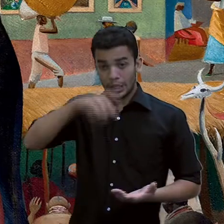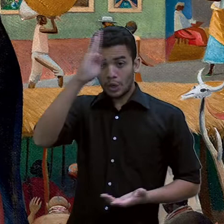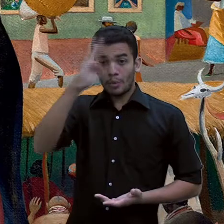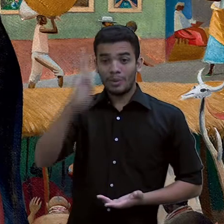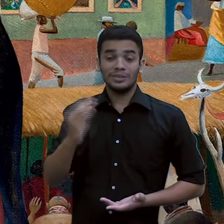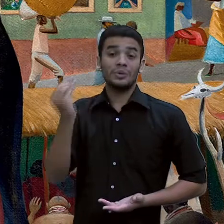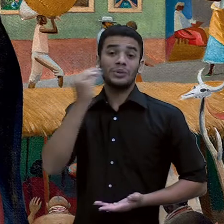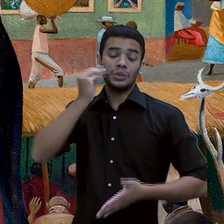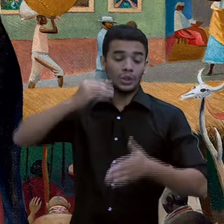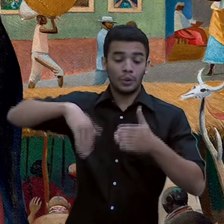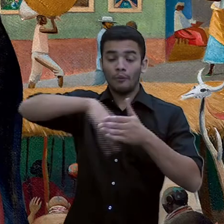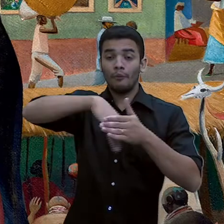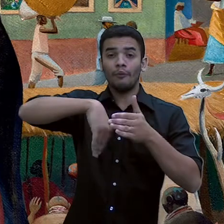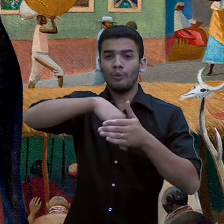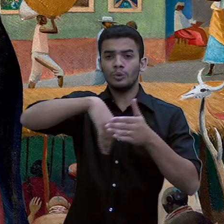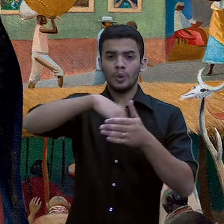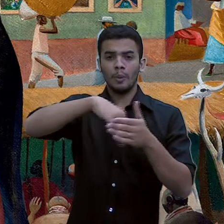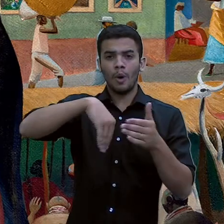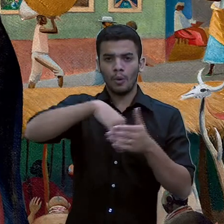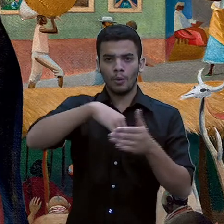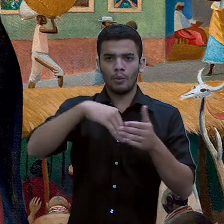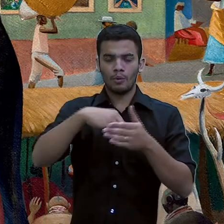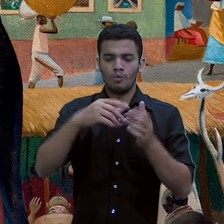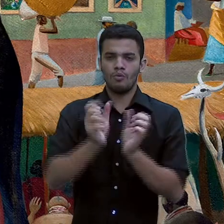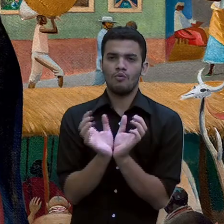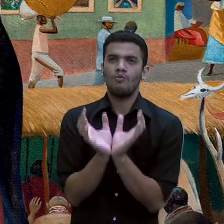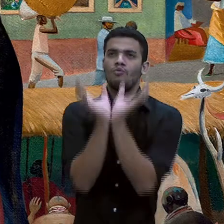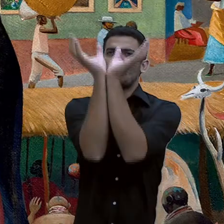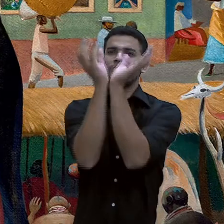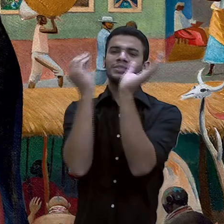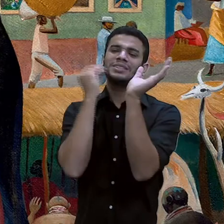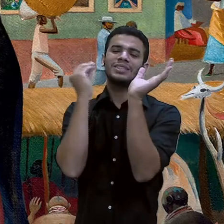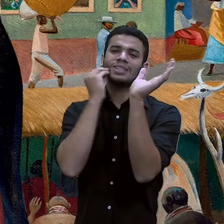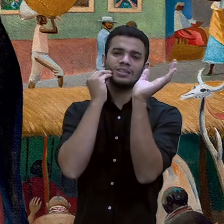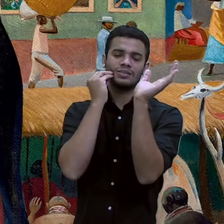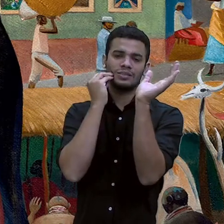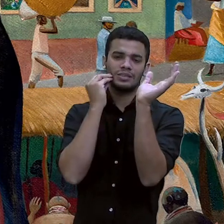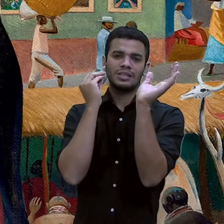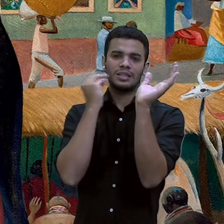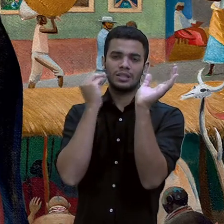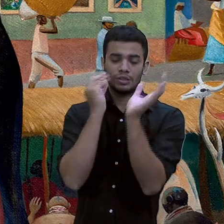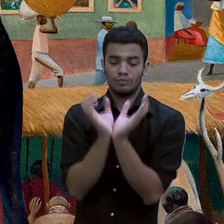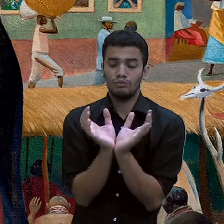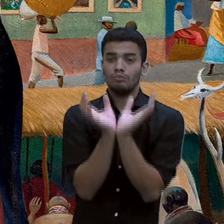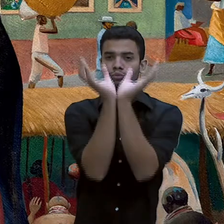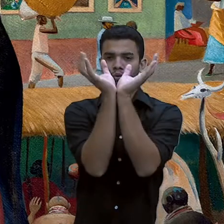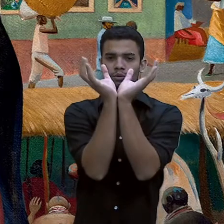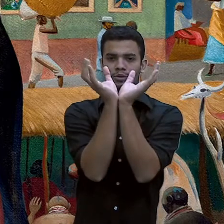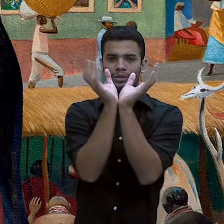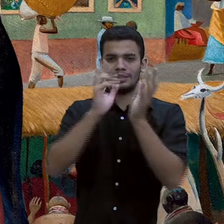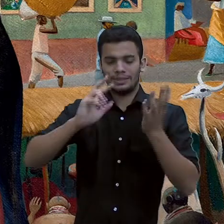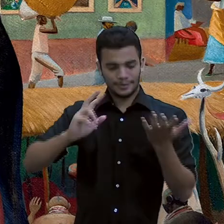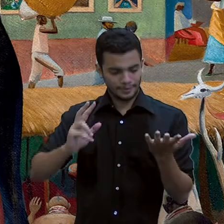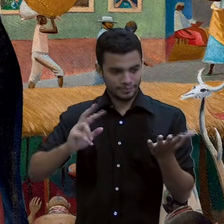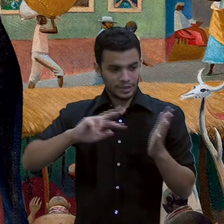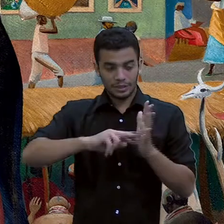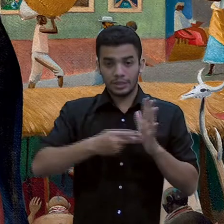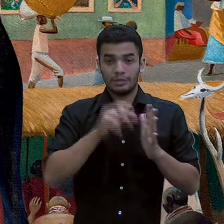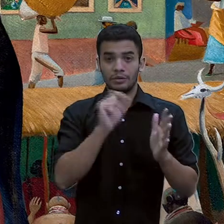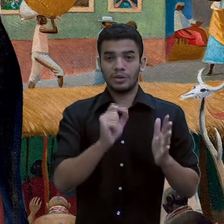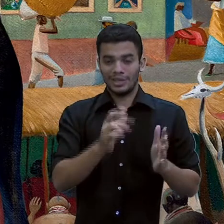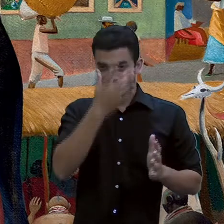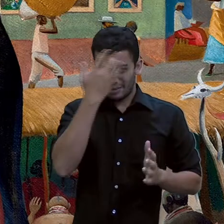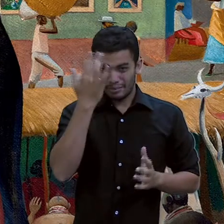que comemoram com a vitória? Não é à toa que é nessas Olimpíadas, que era para ser realizado